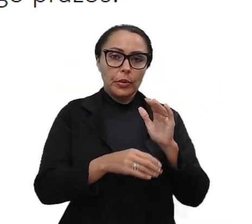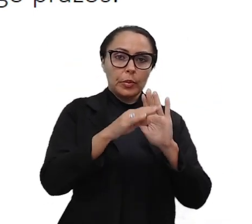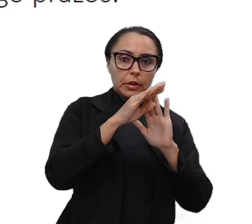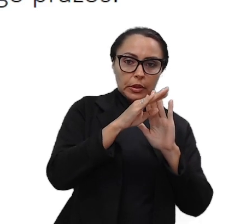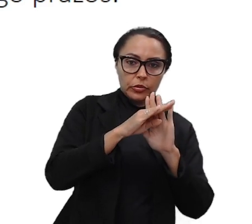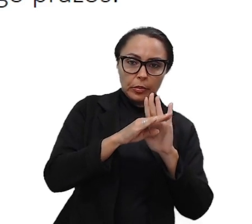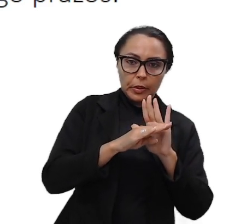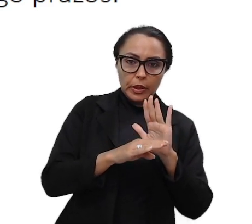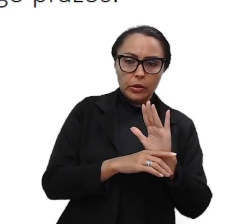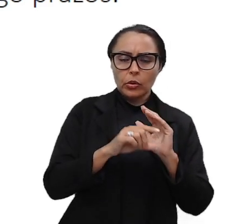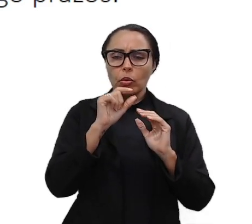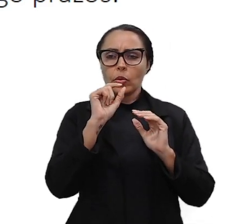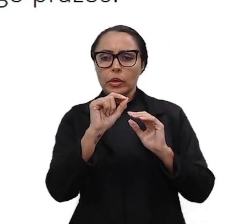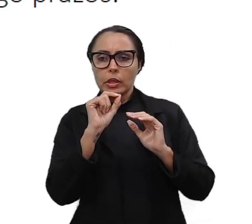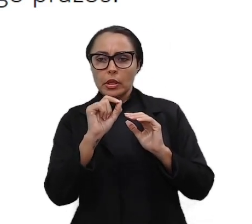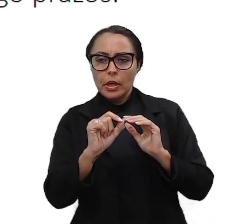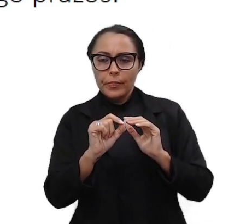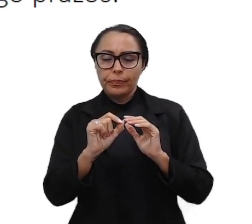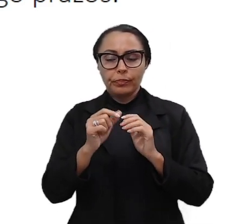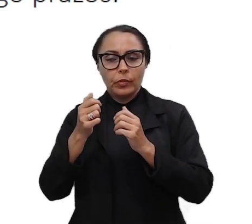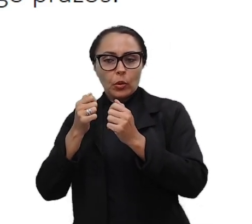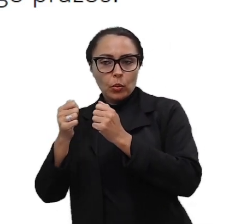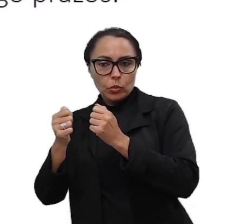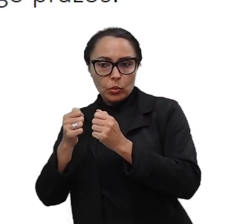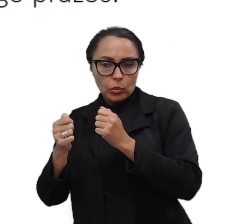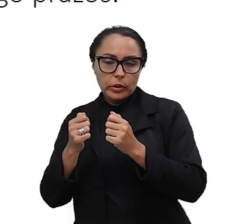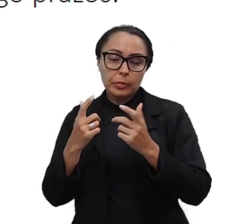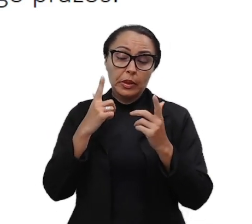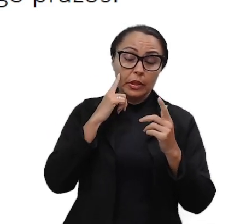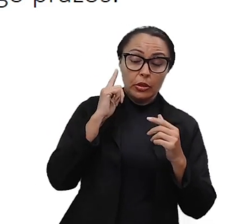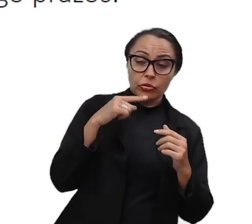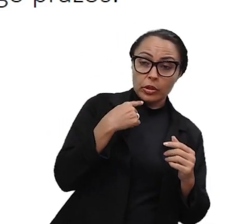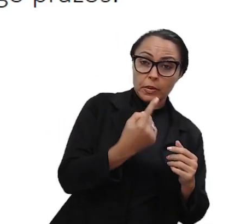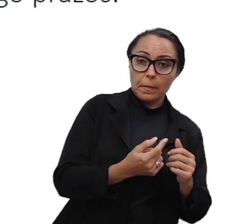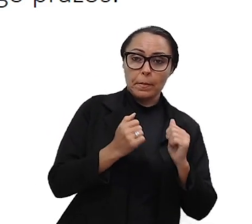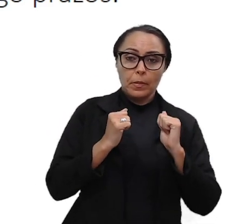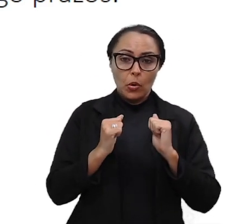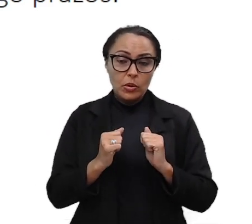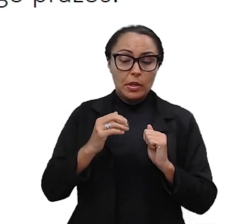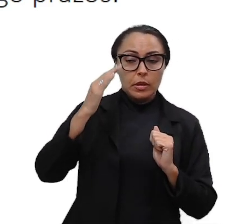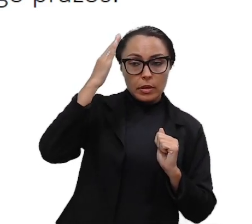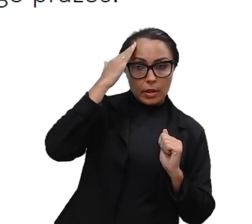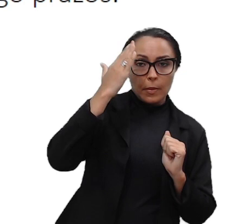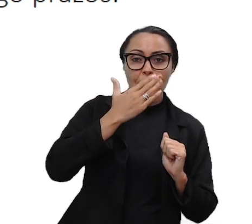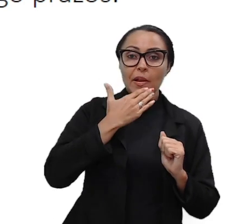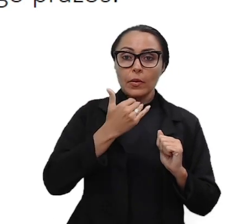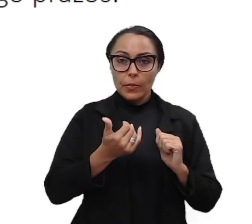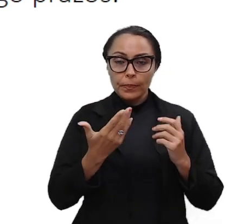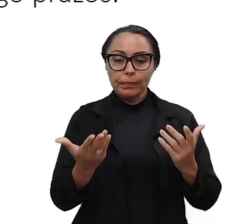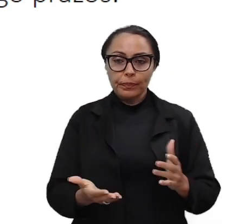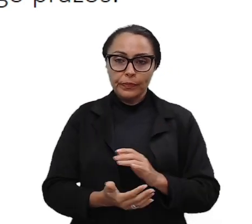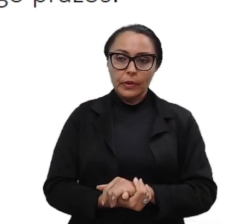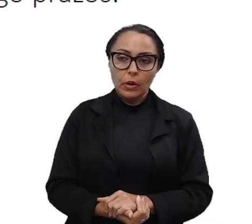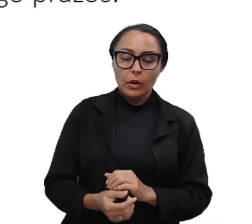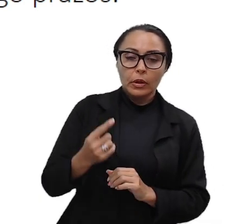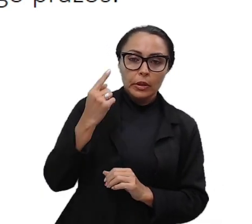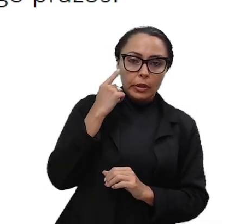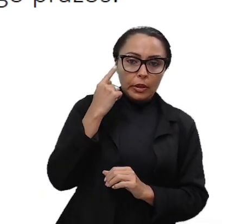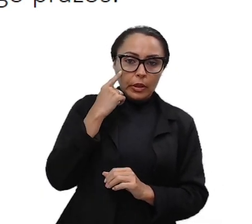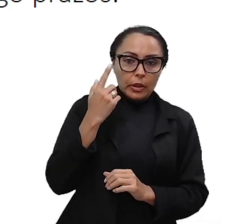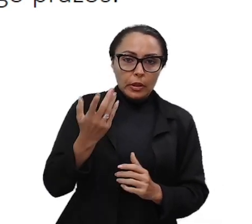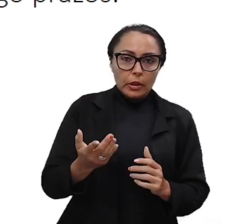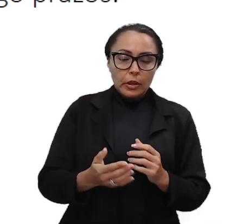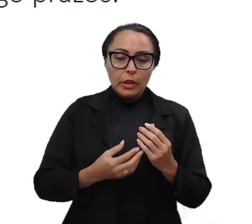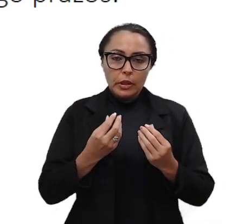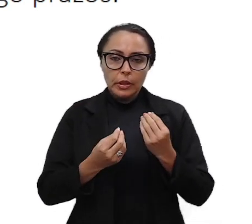é planejamento e o que é controle, para que a gente possa entender. Podemos observar na figura